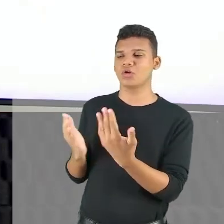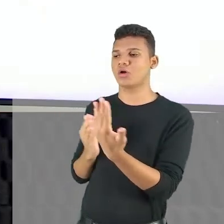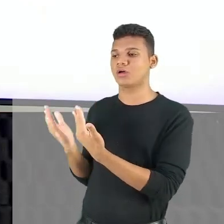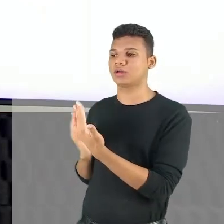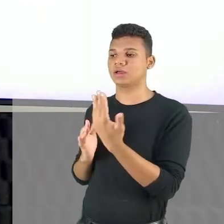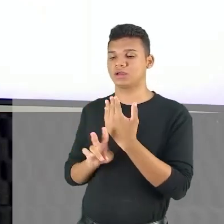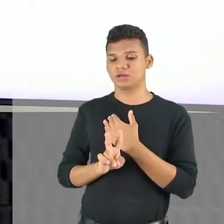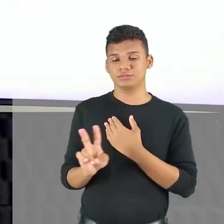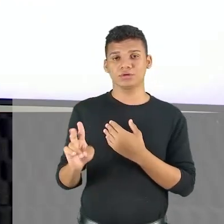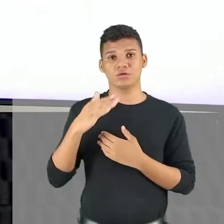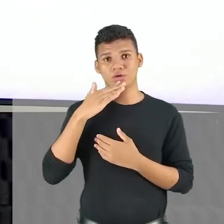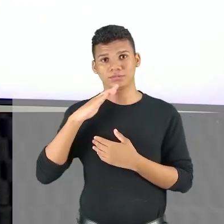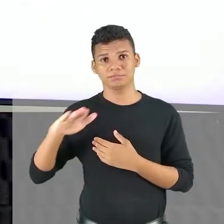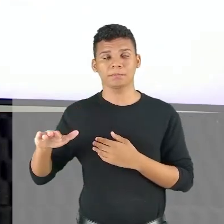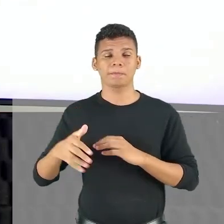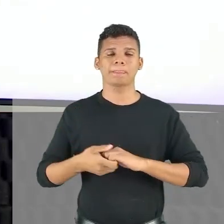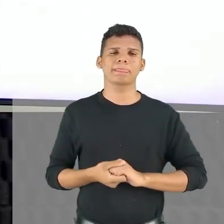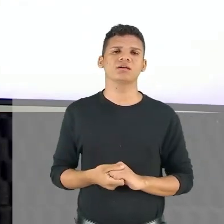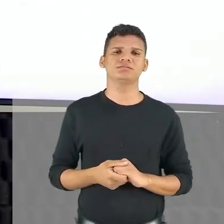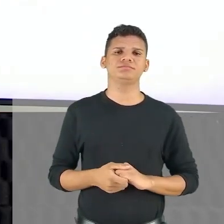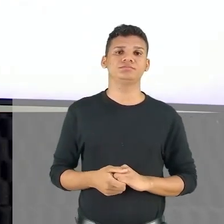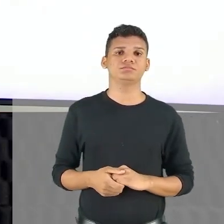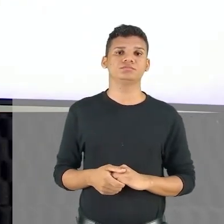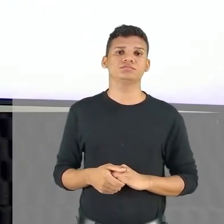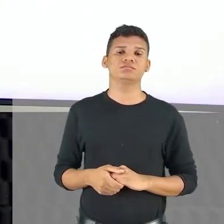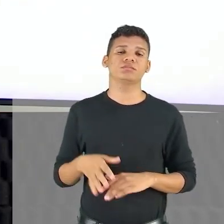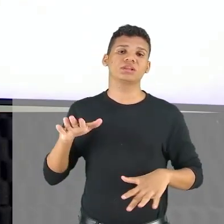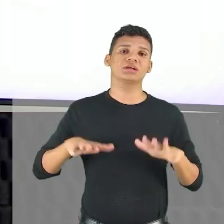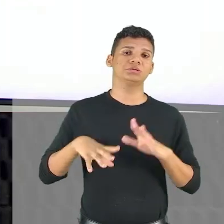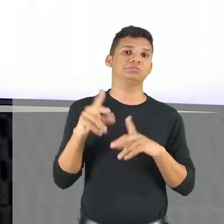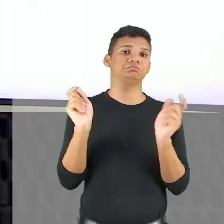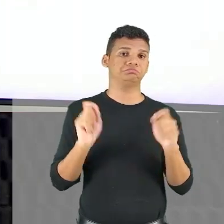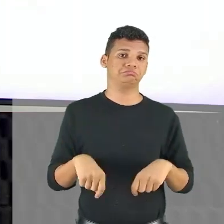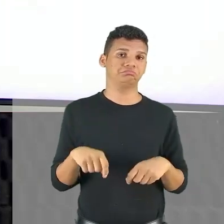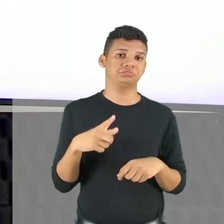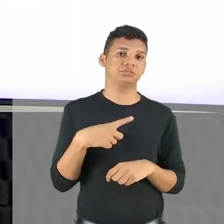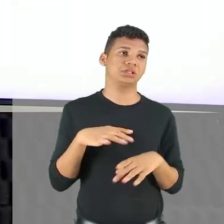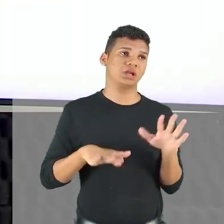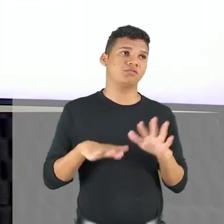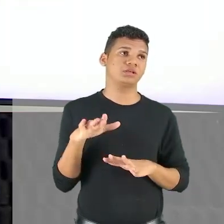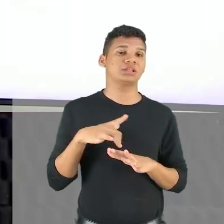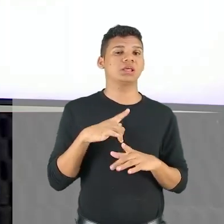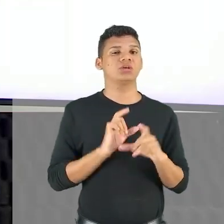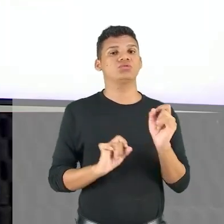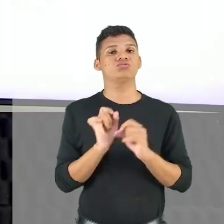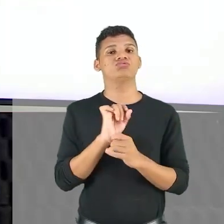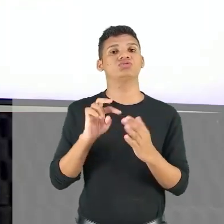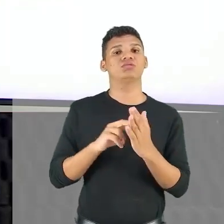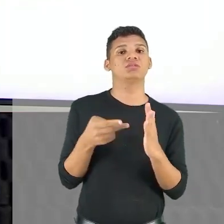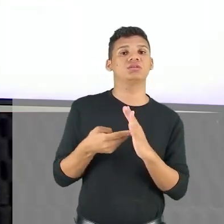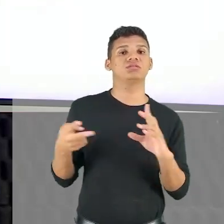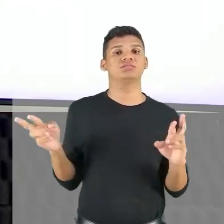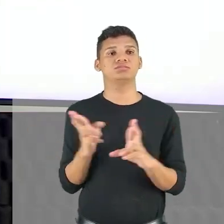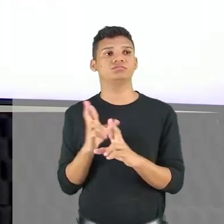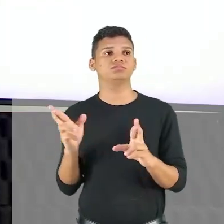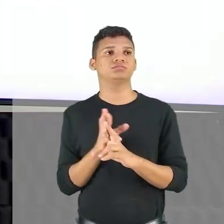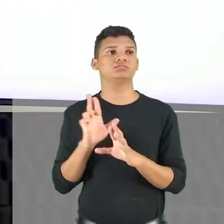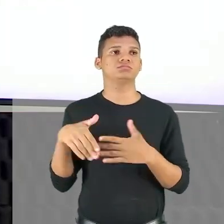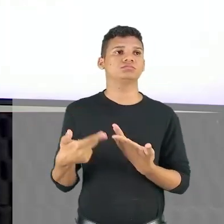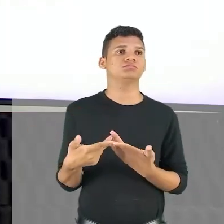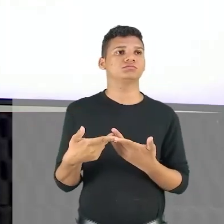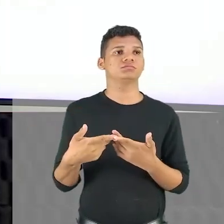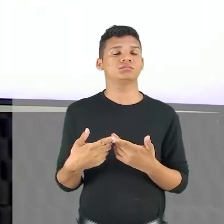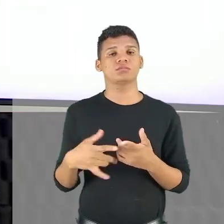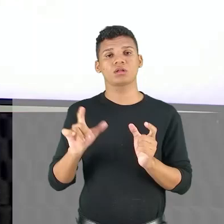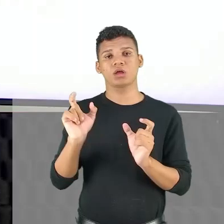outro, Monolito, se eu não me engano, poderia se estabelecer, né, poderia fazer uma relação, acrescentando, que é a palavra